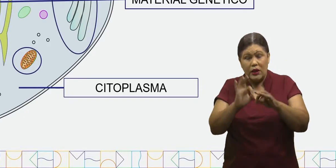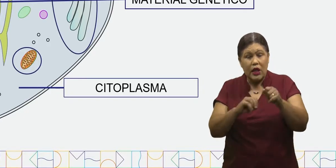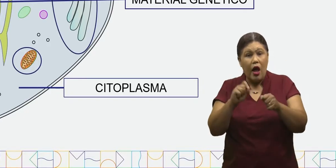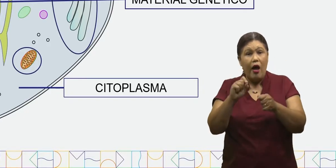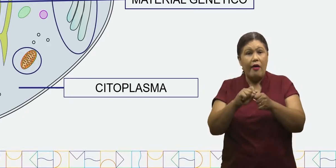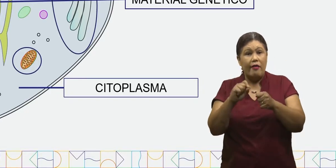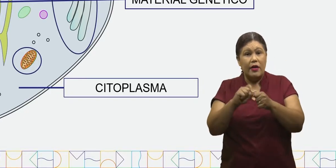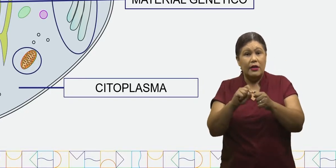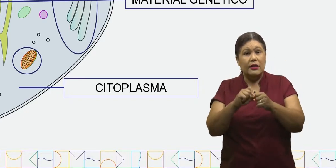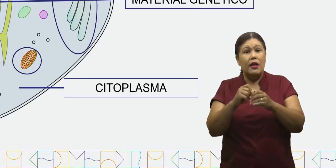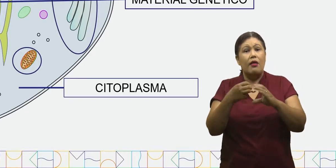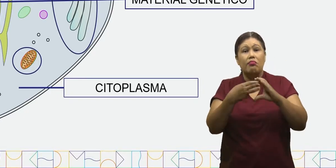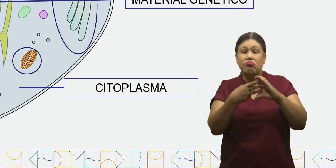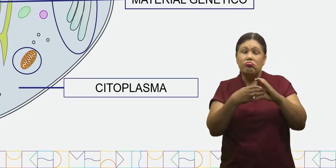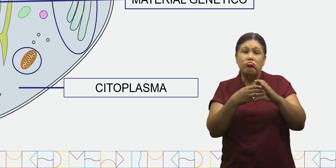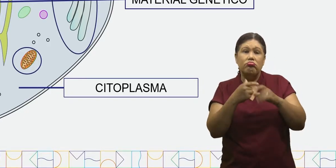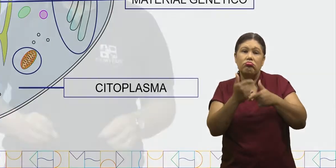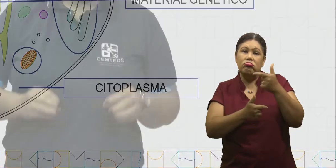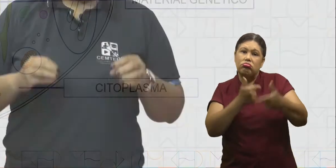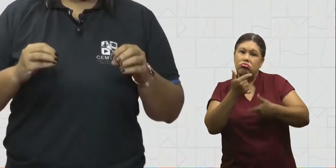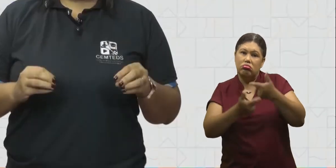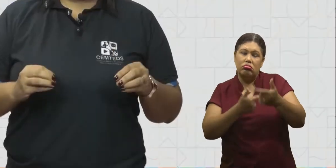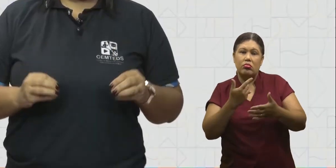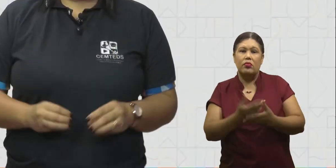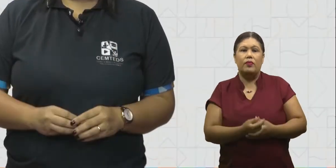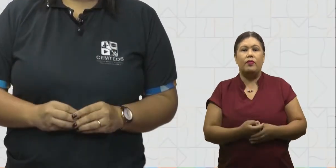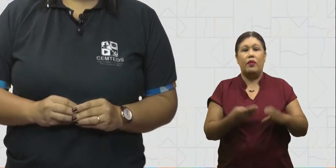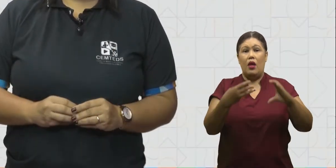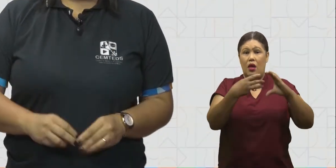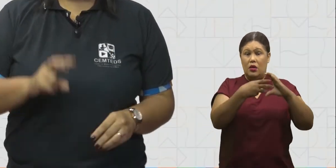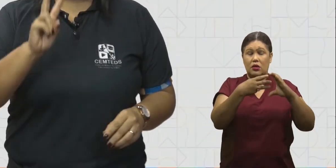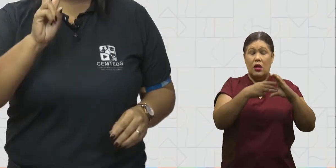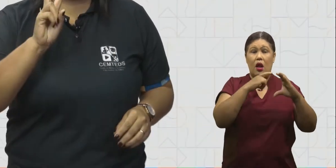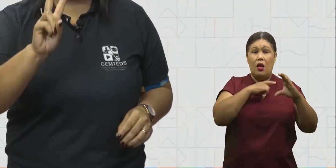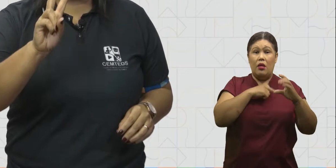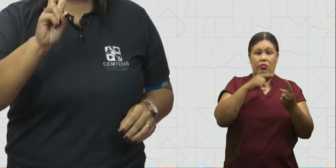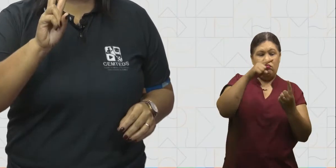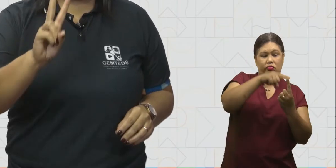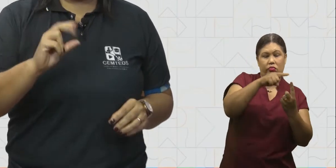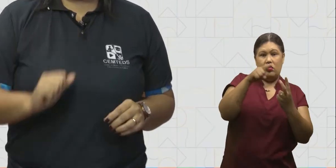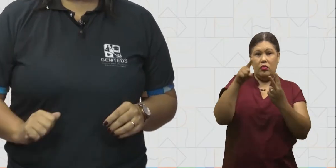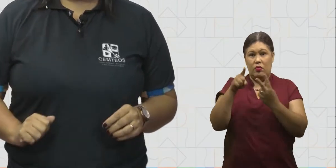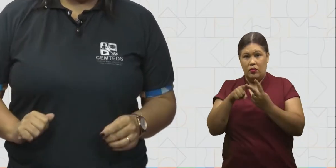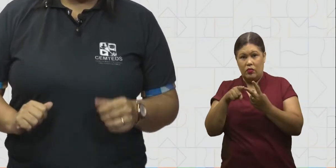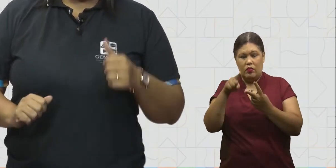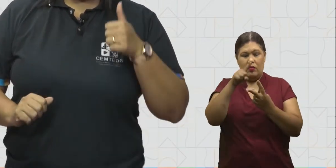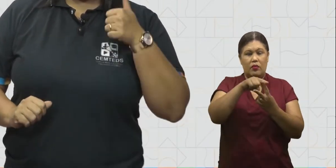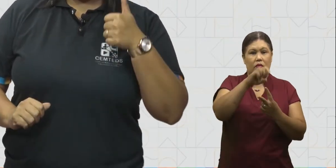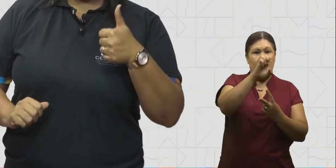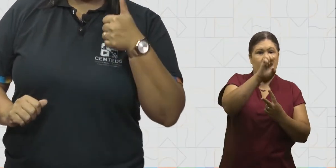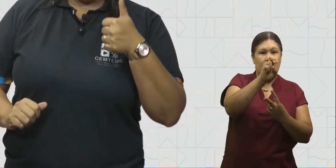responsáveis por fazer as células funcionarem. As células podem ser de 2 tipos: